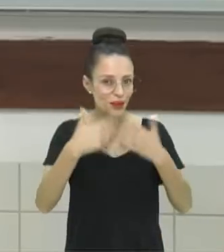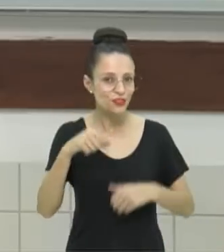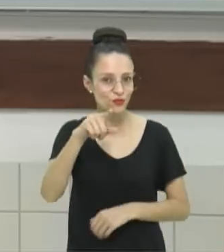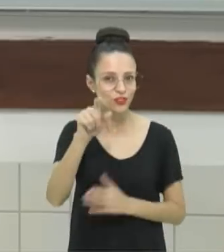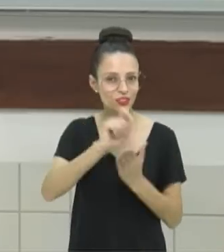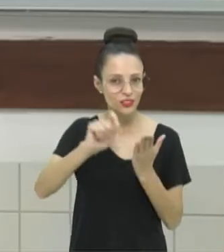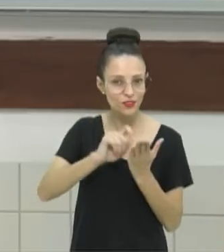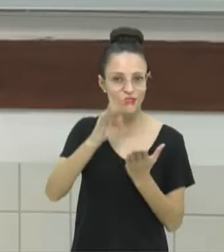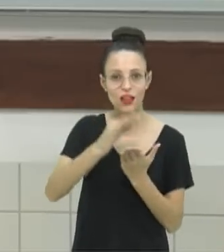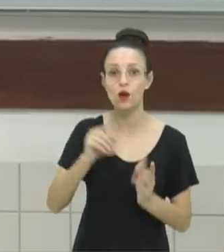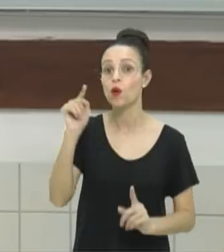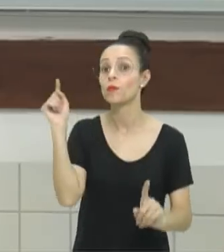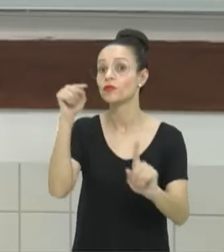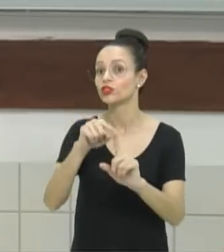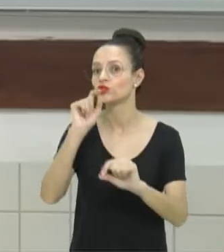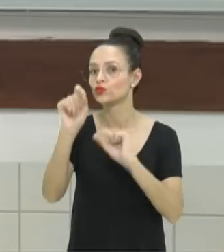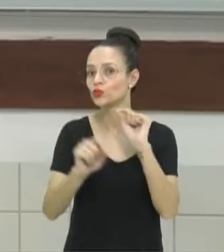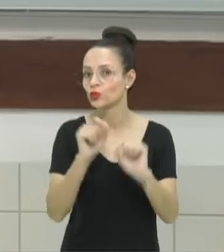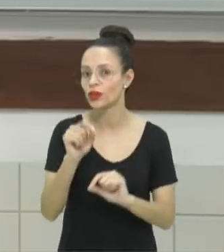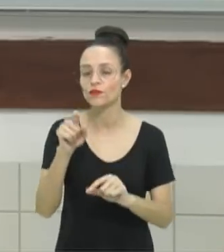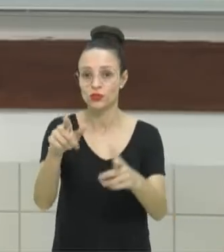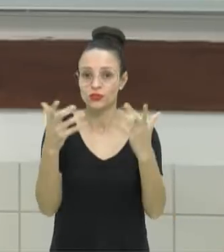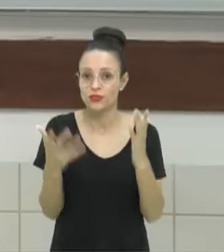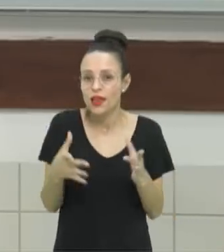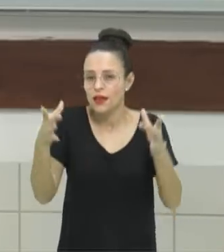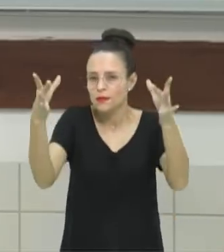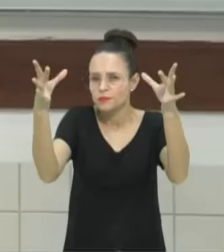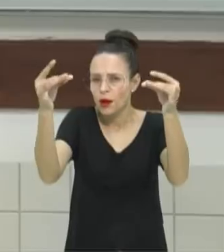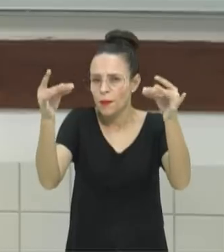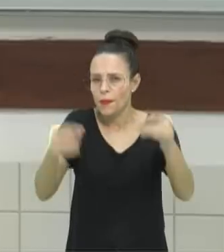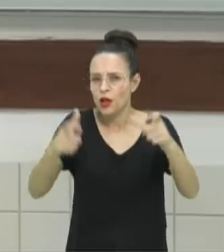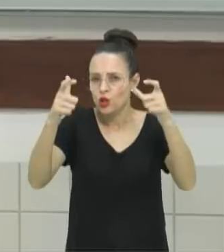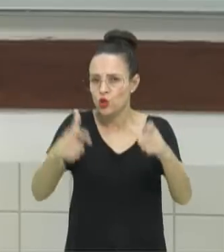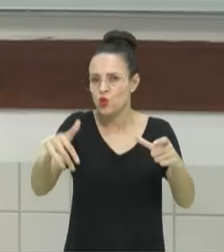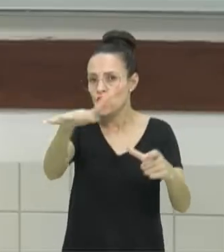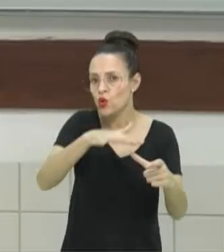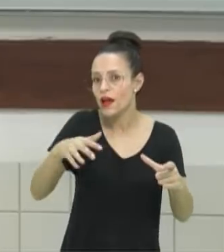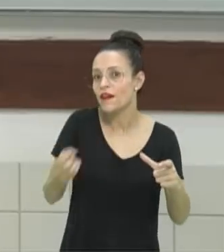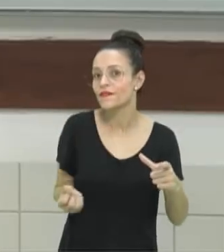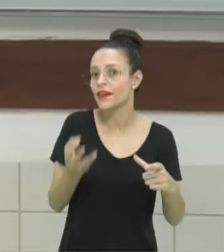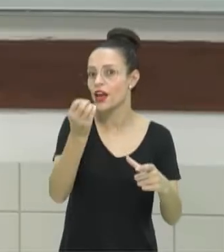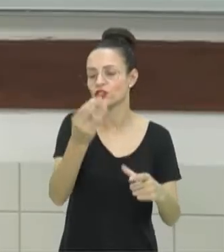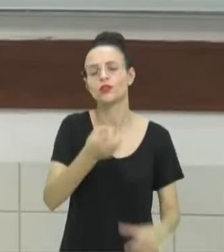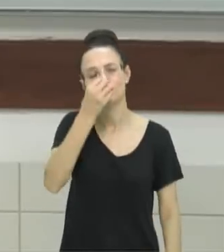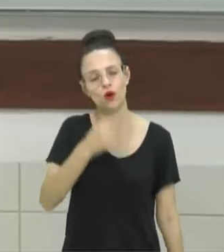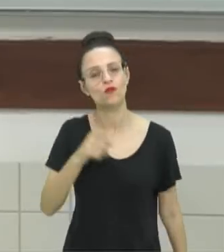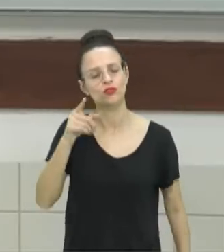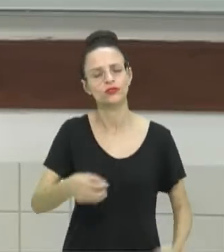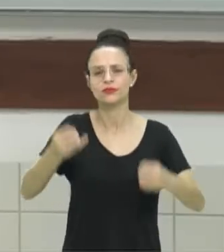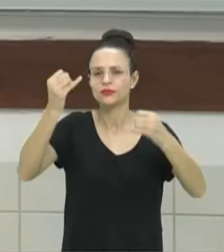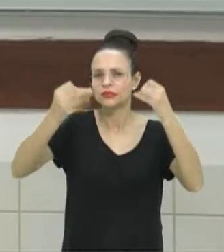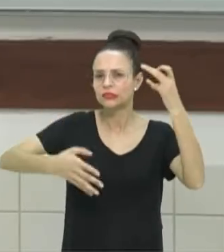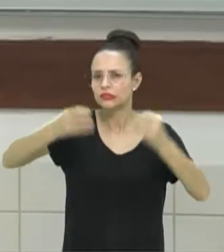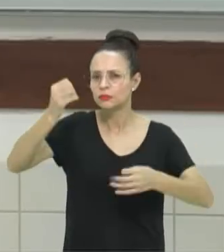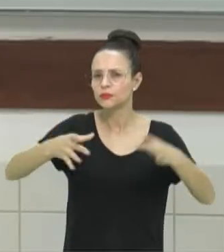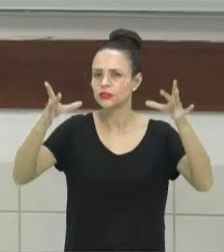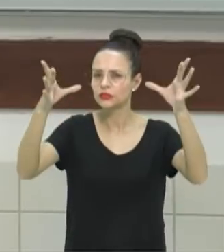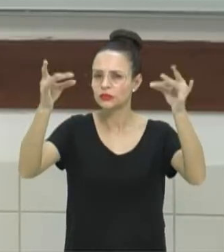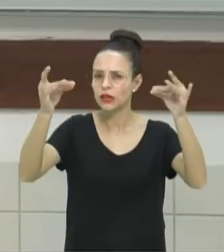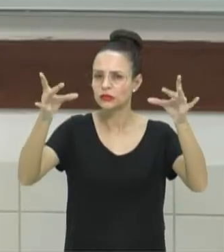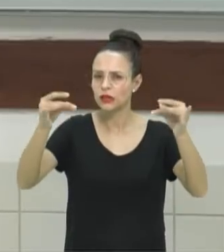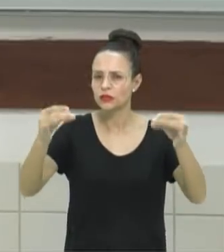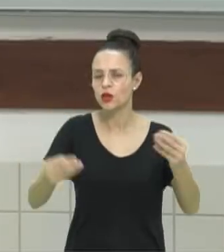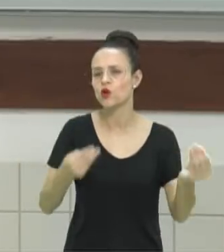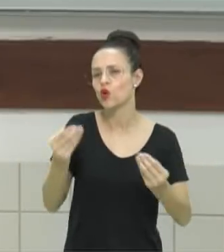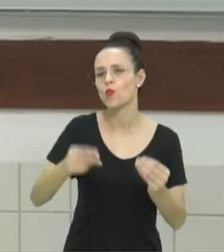um texto. Se o teu objetivo é que você quer descrever um local, descrever uma viagem, é bom que você explique em detalhes como